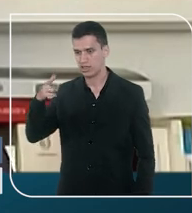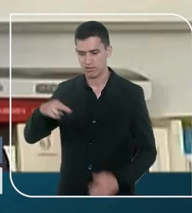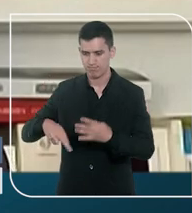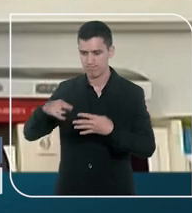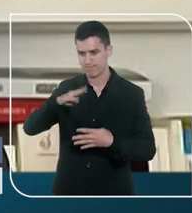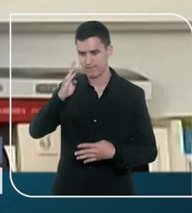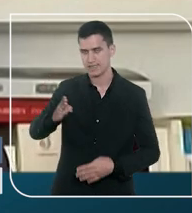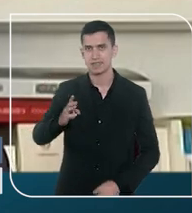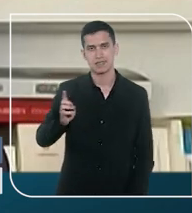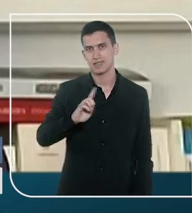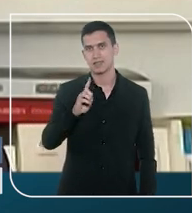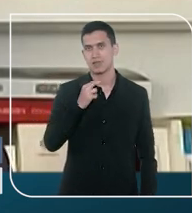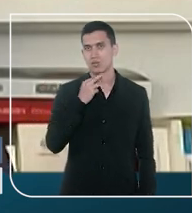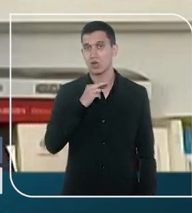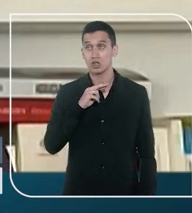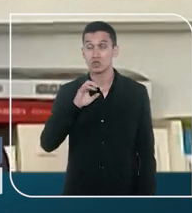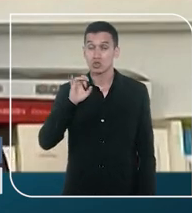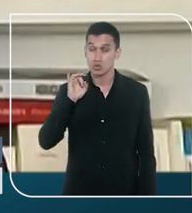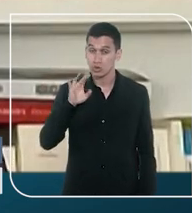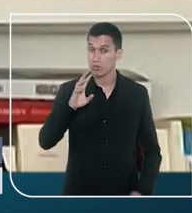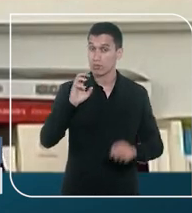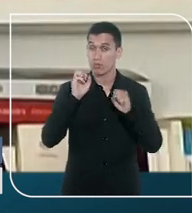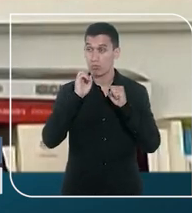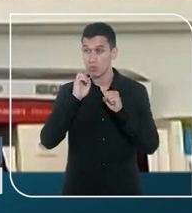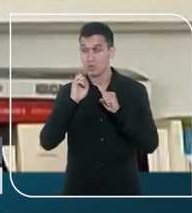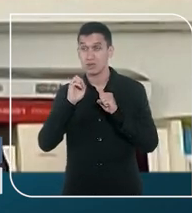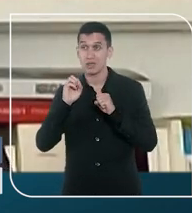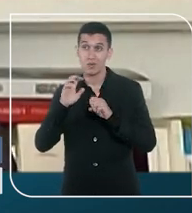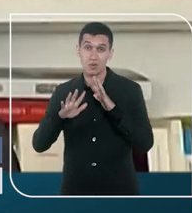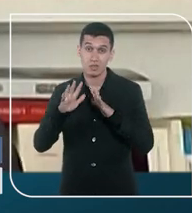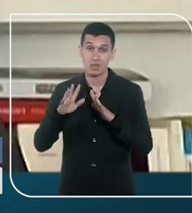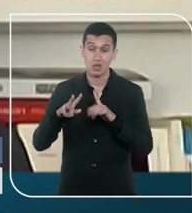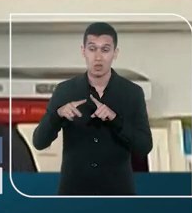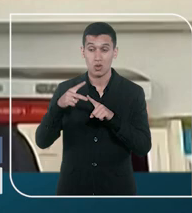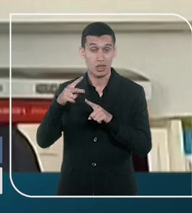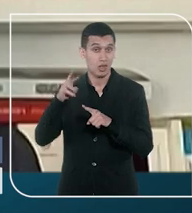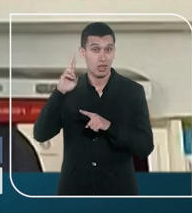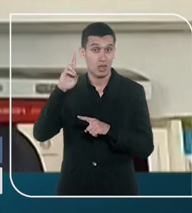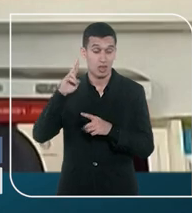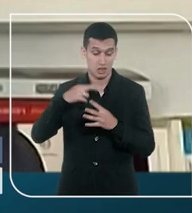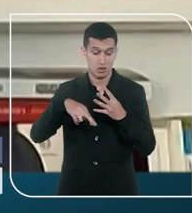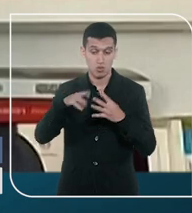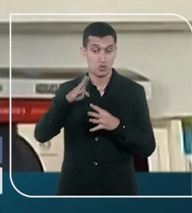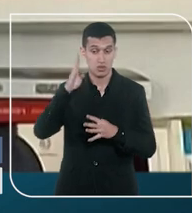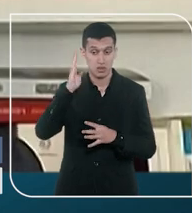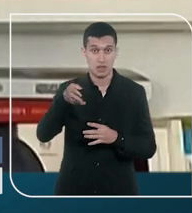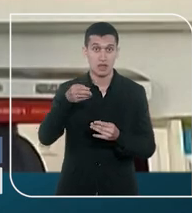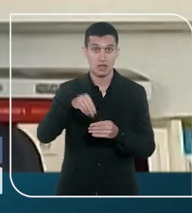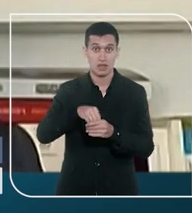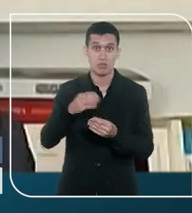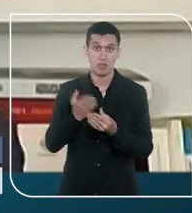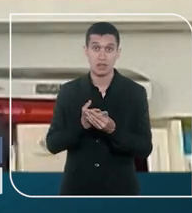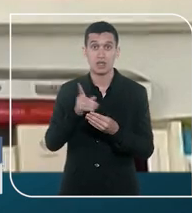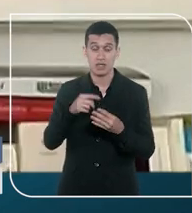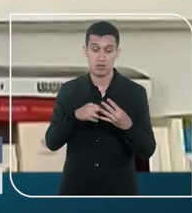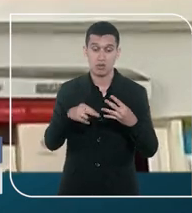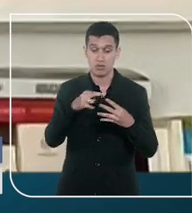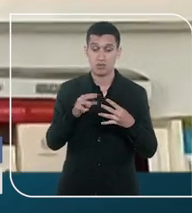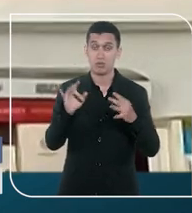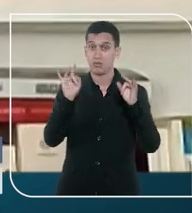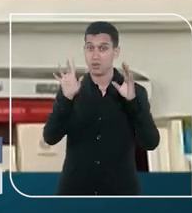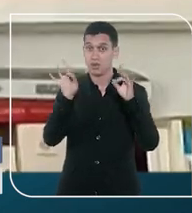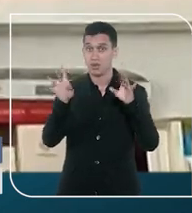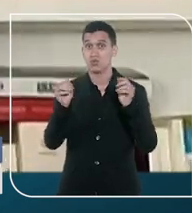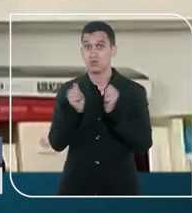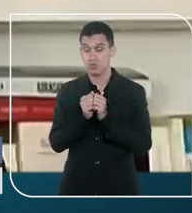de interposição simultânea de recursos é você poder interpor simultaneamente um recurso especial e um